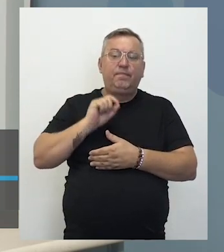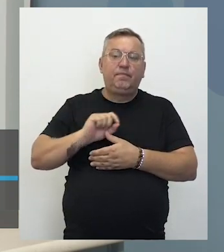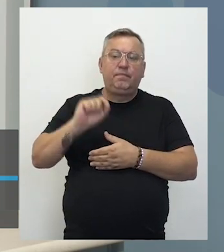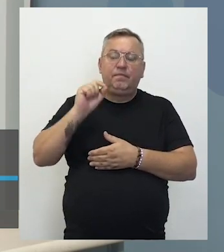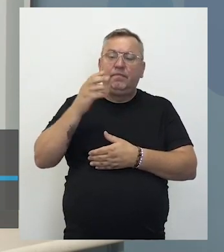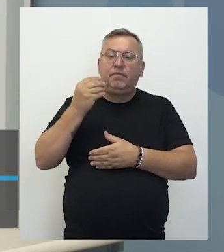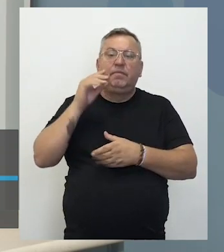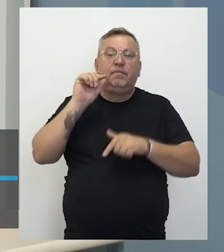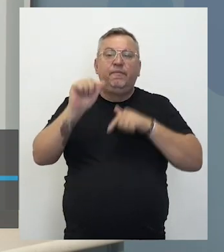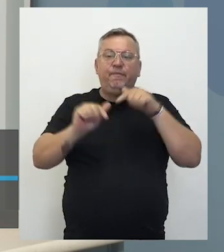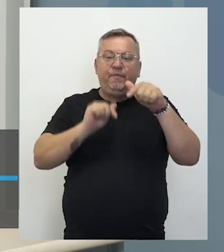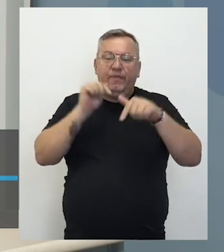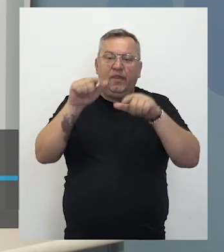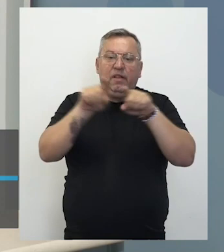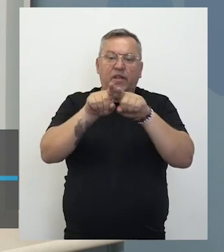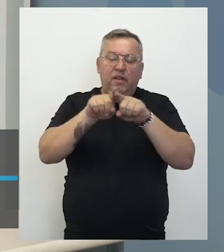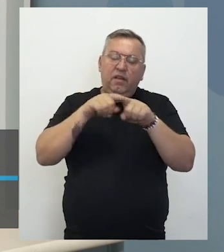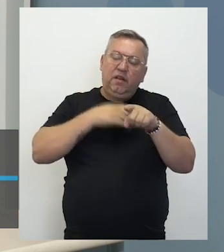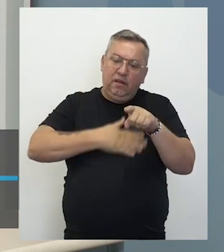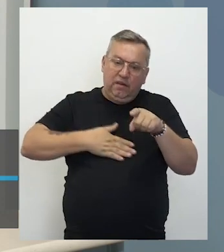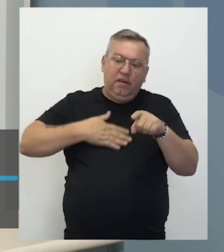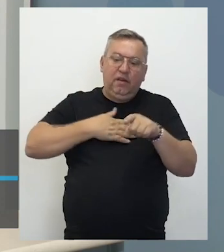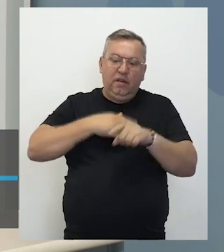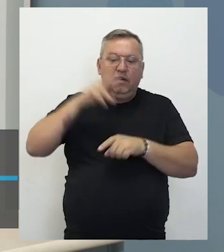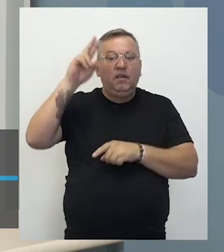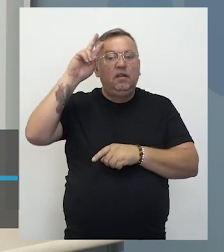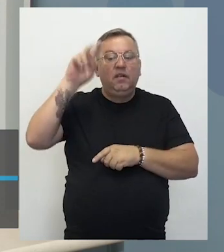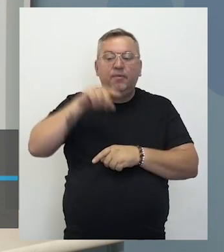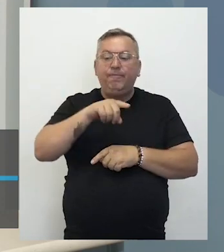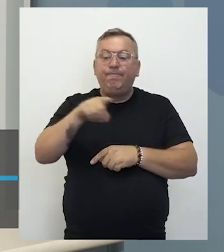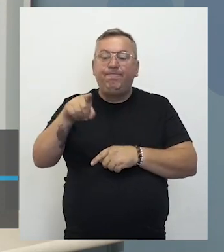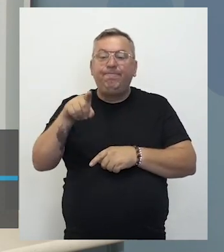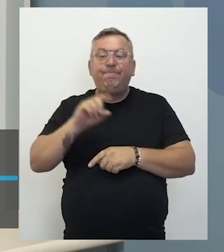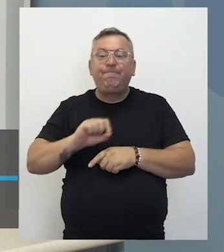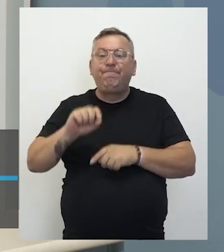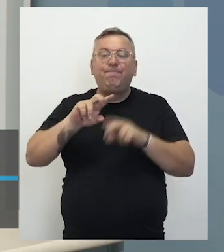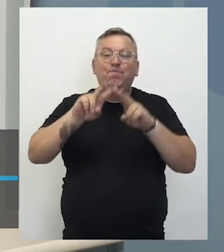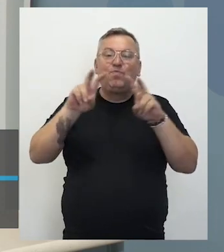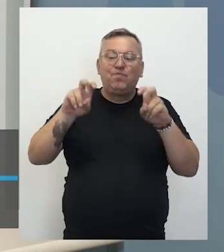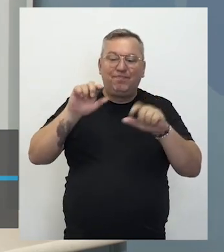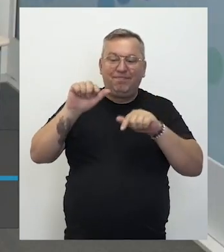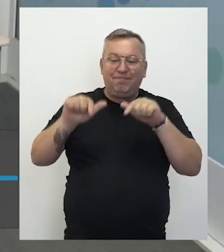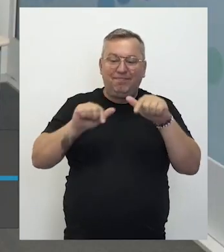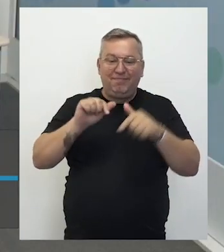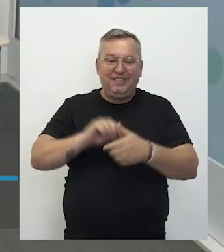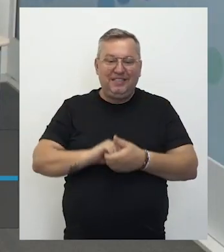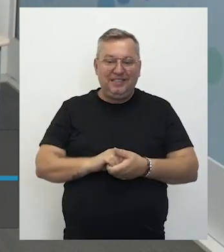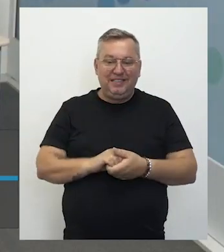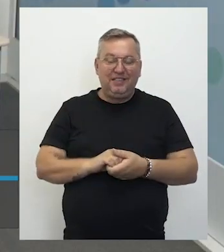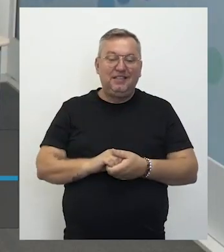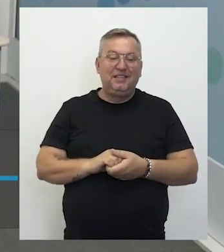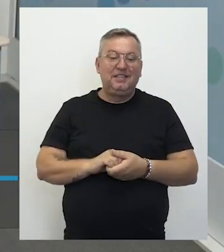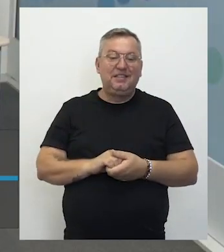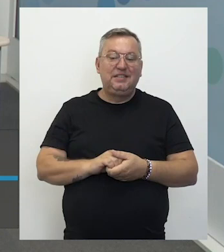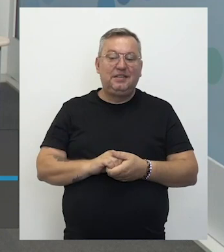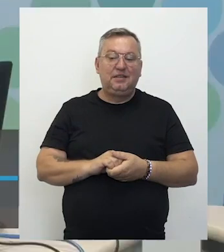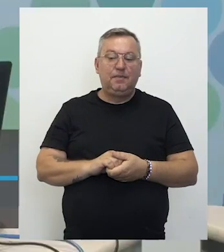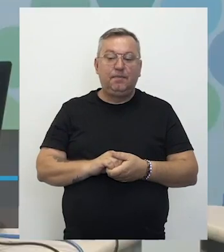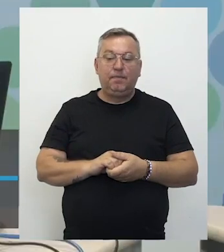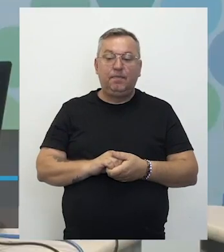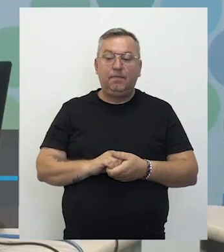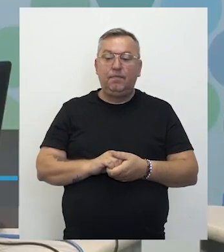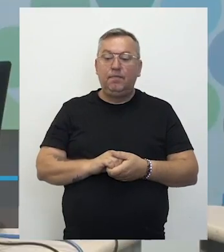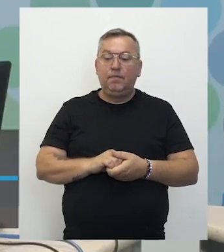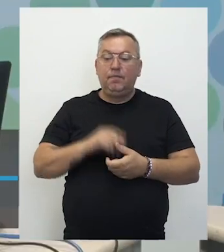muito trabalho e a gente gostaria de lembrar a vocês quais foram os temas trabalhados. Muito bem, professora. Durante,